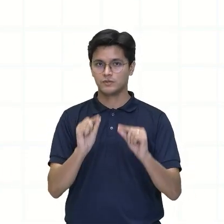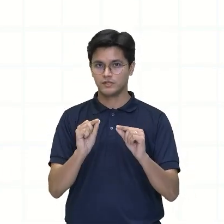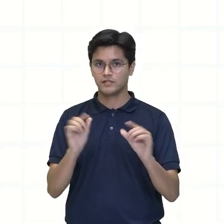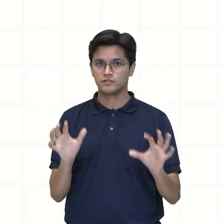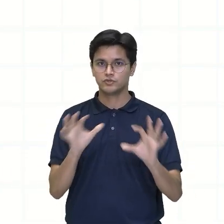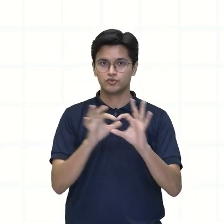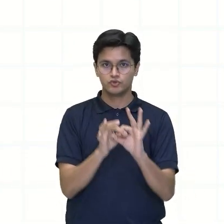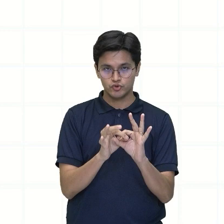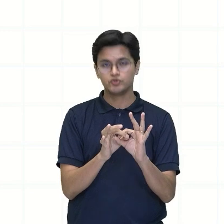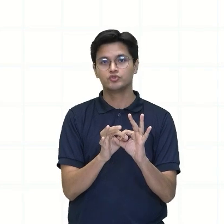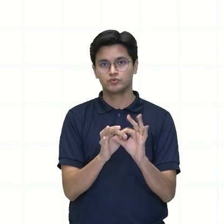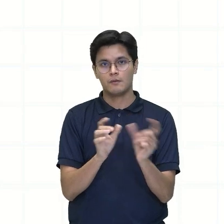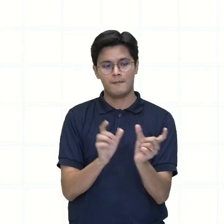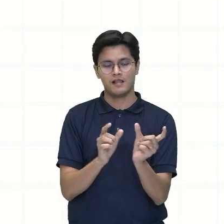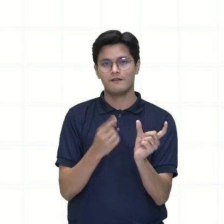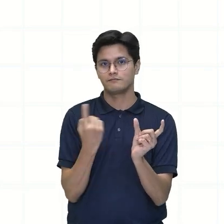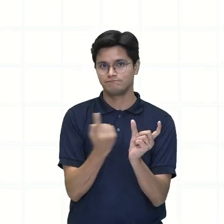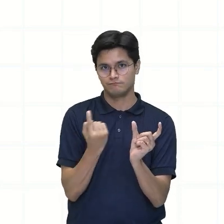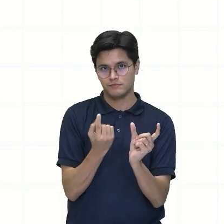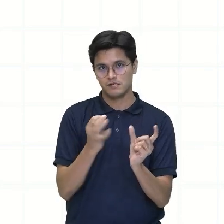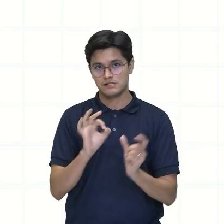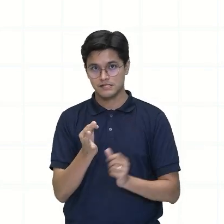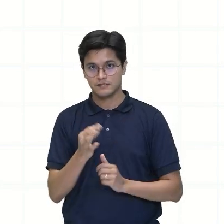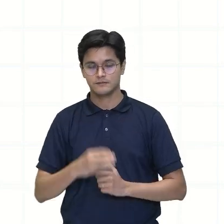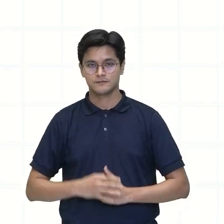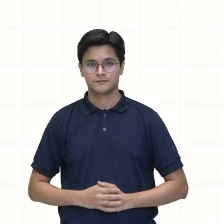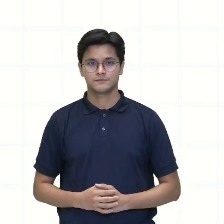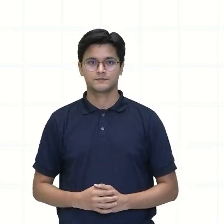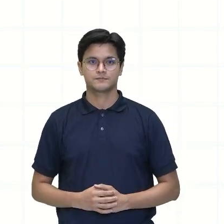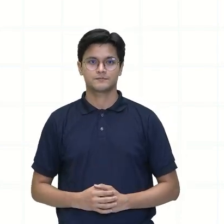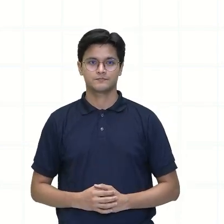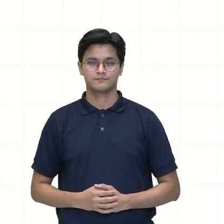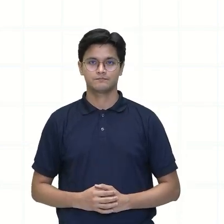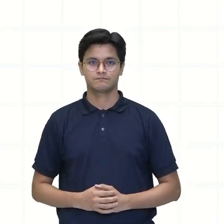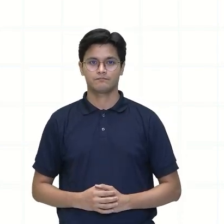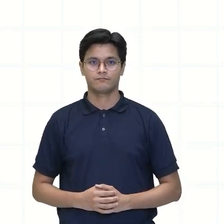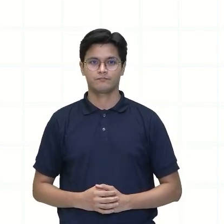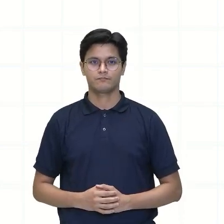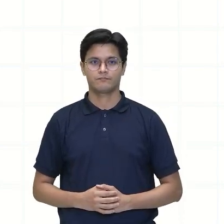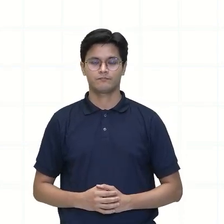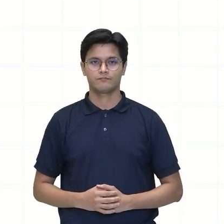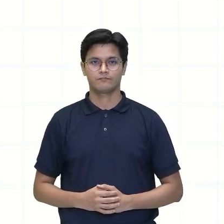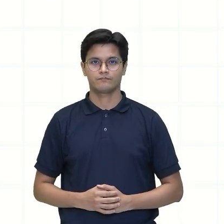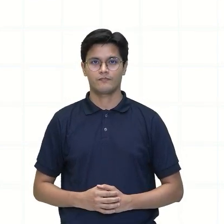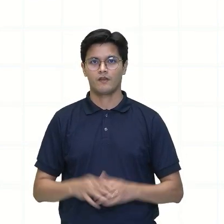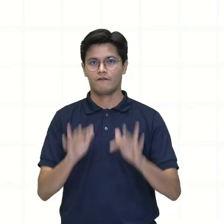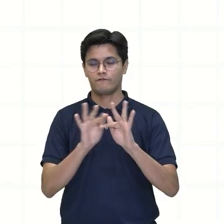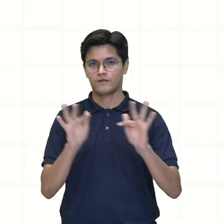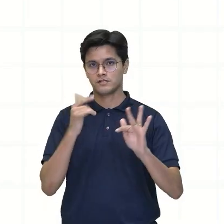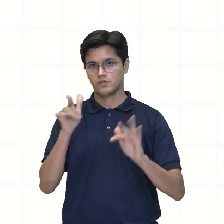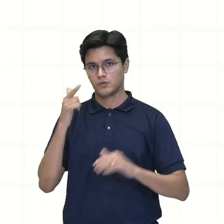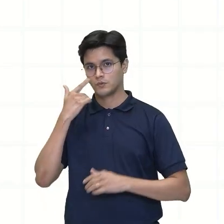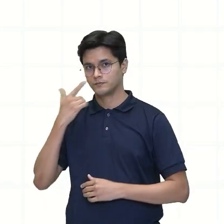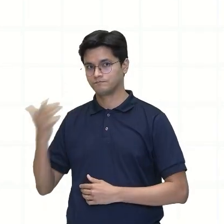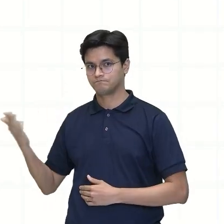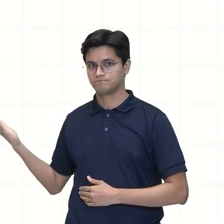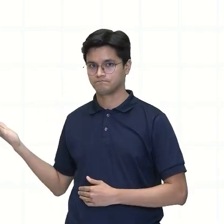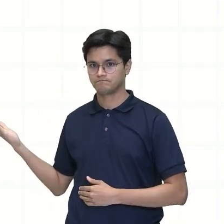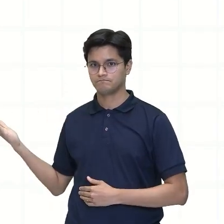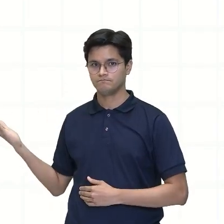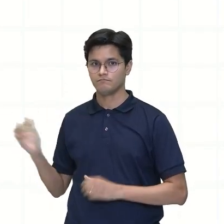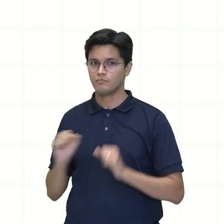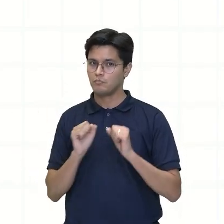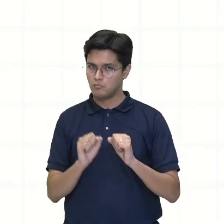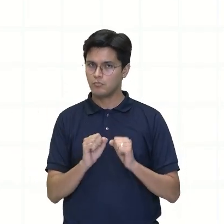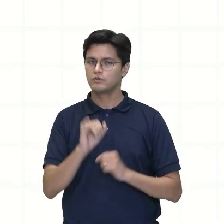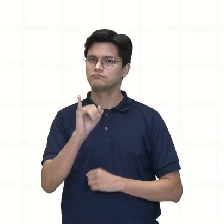ok? Have books. Eu posso dizer assim, I have books, we have